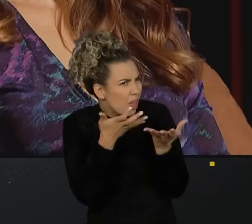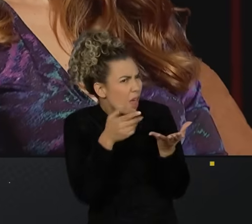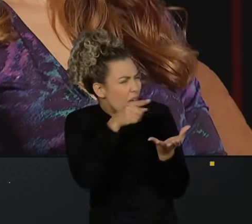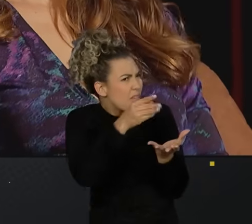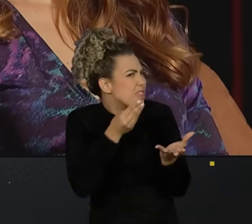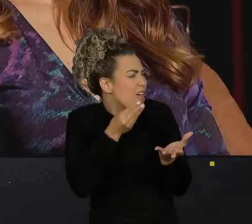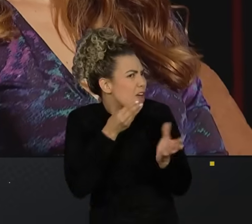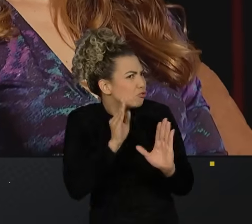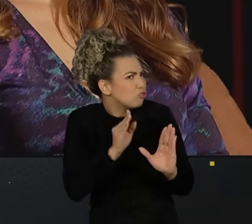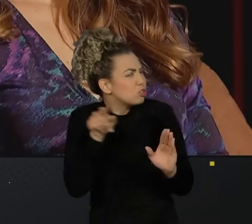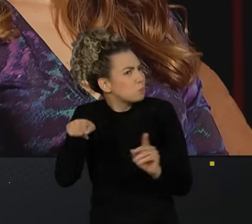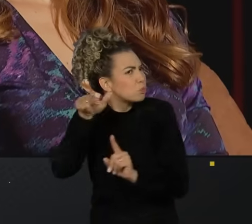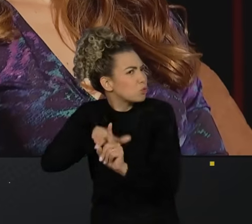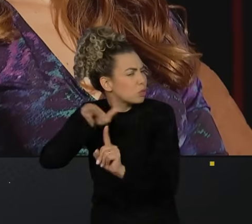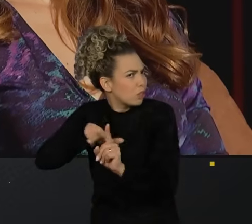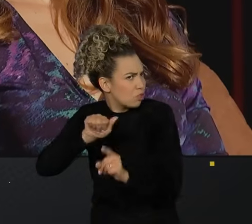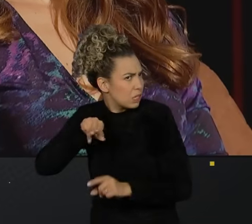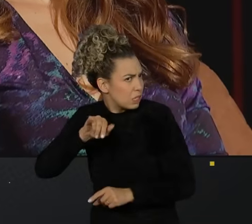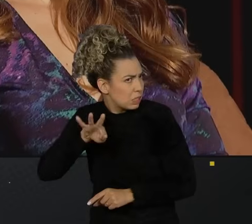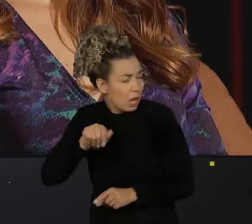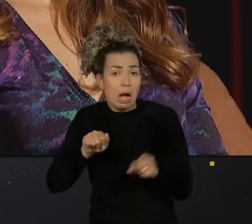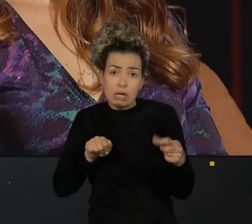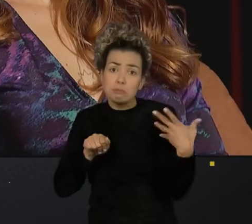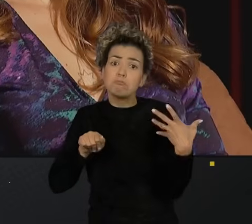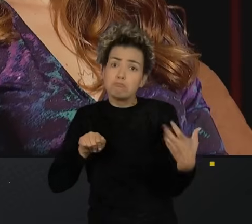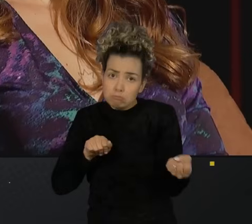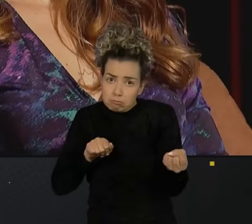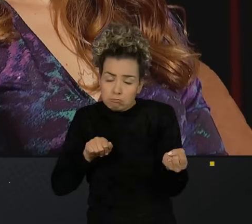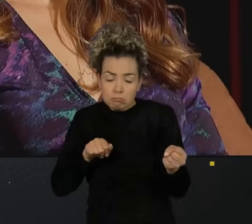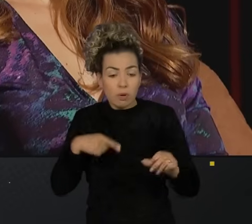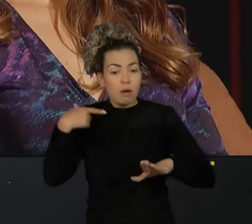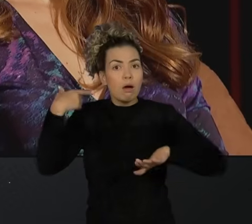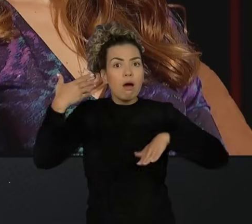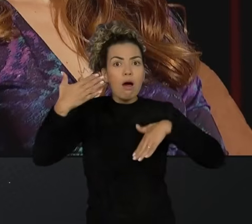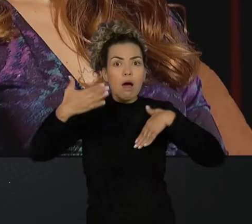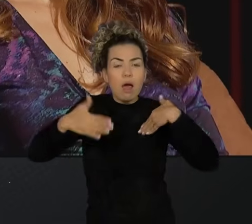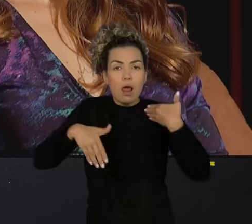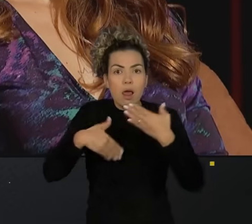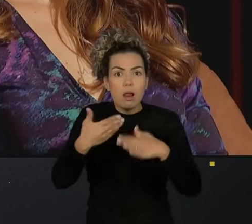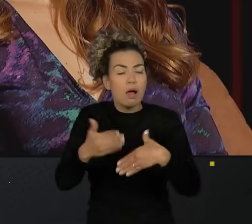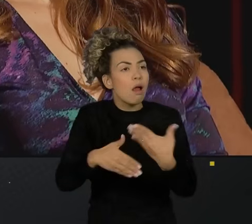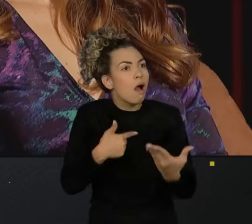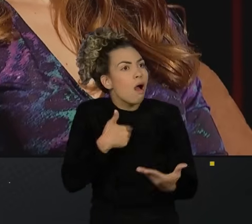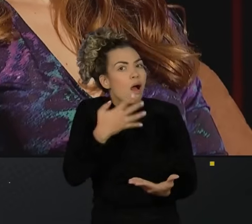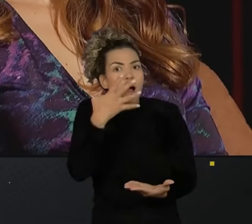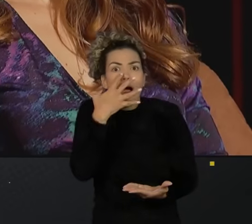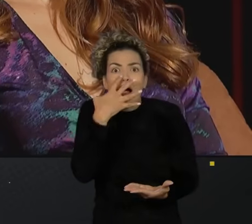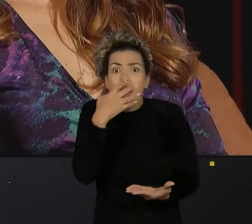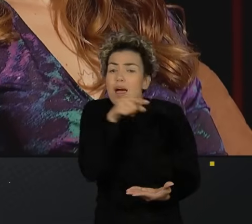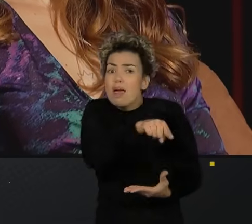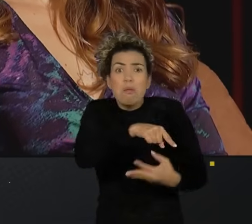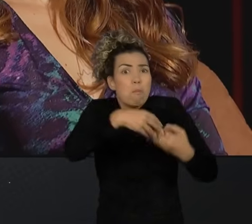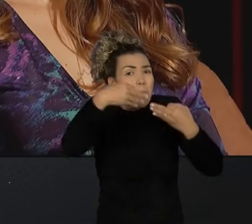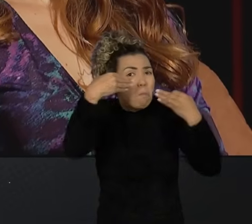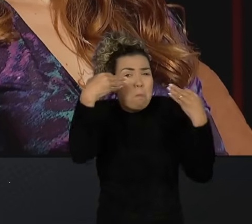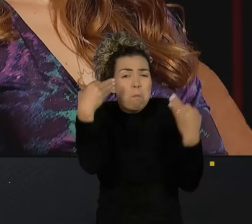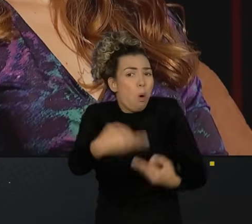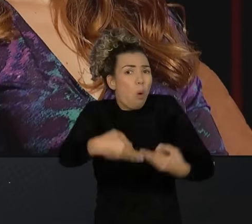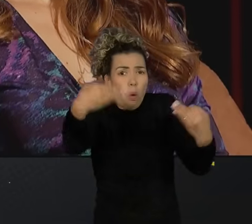Anitta? E aí ela foi, e para minha surpresa, o teste da Mel foi um dos melhores testes, né? A